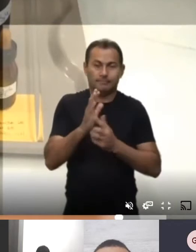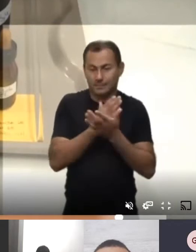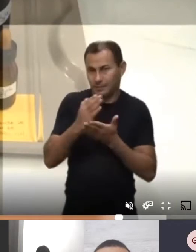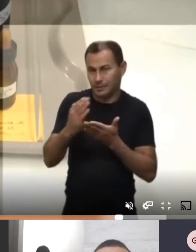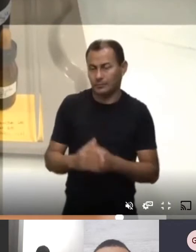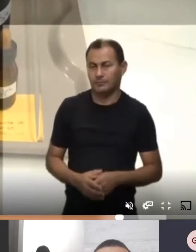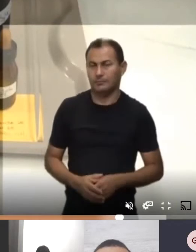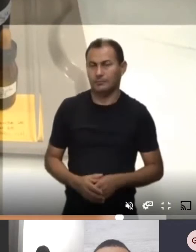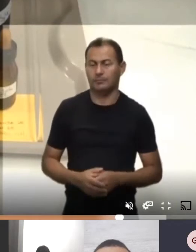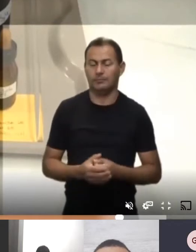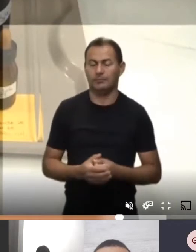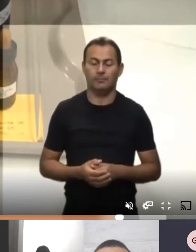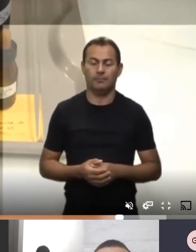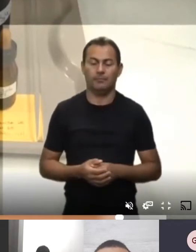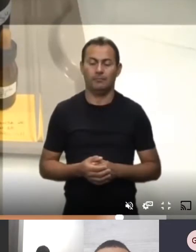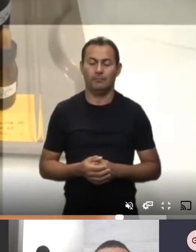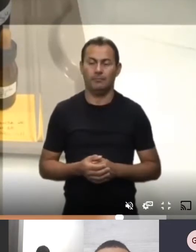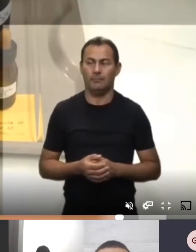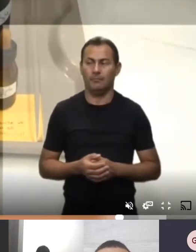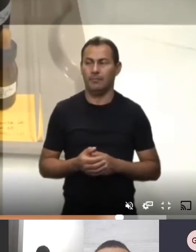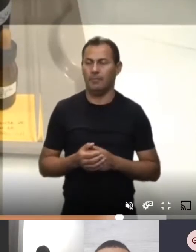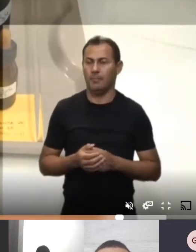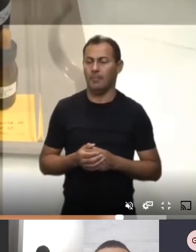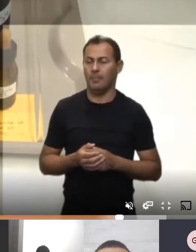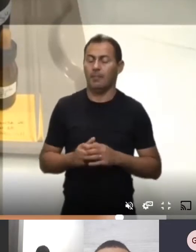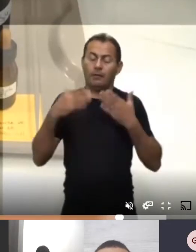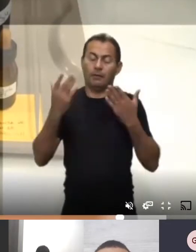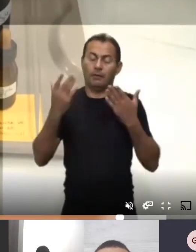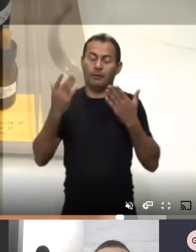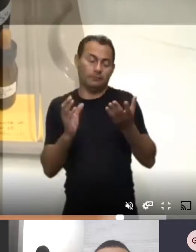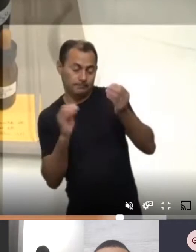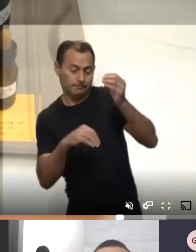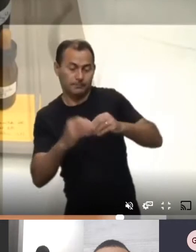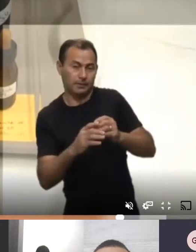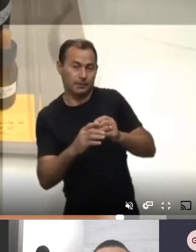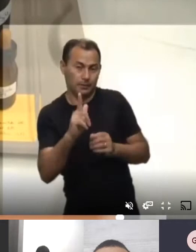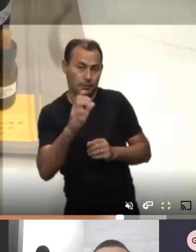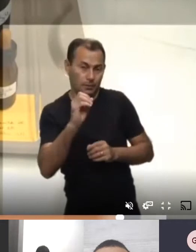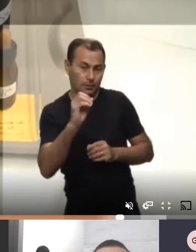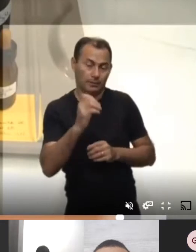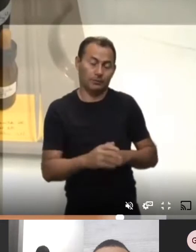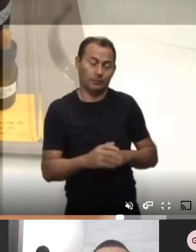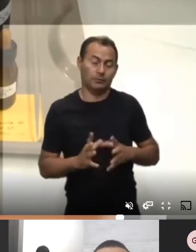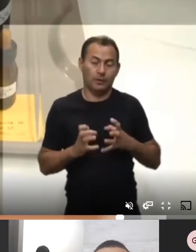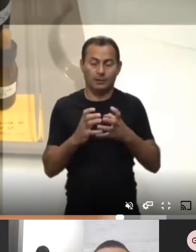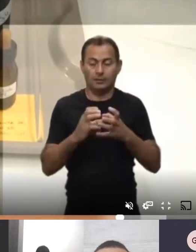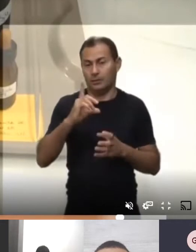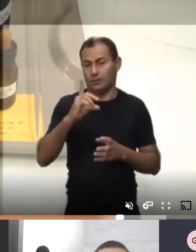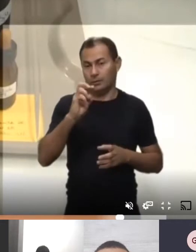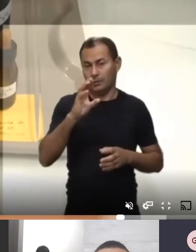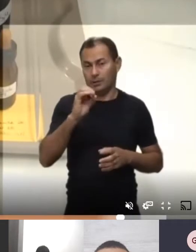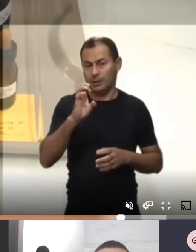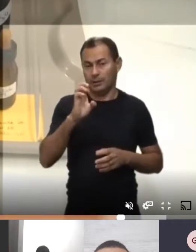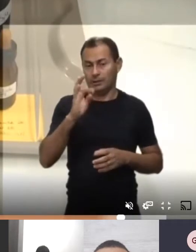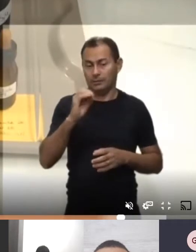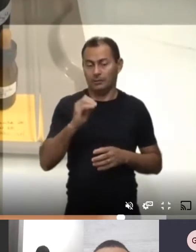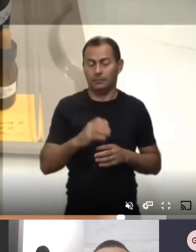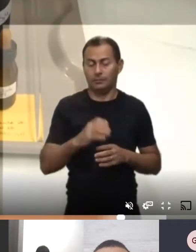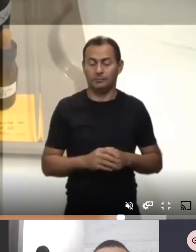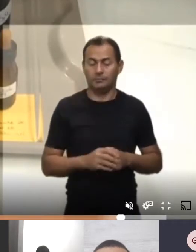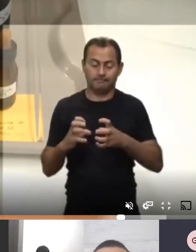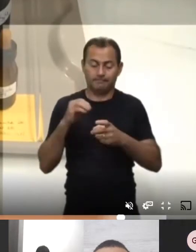Acontece a mesma coisa com a fenolftaleína, né? Quer reagir um pouco, quer mudar um pouco de cor, mas a cor volta e estabiliza